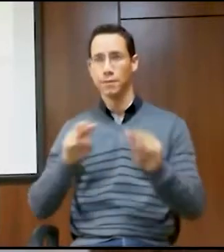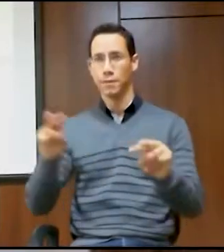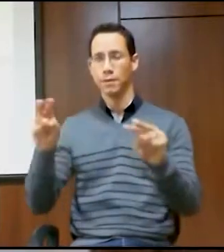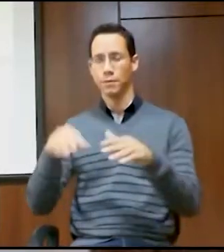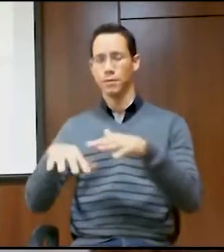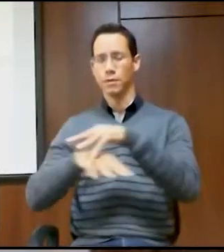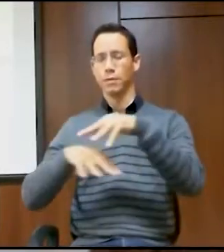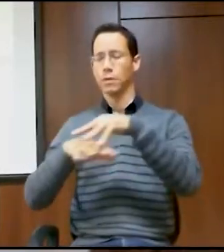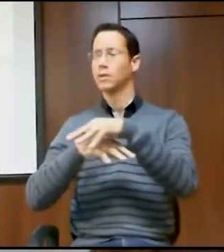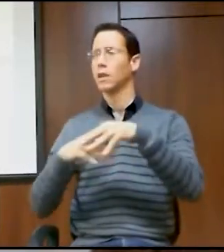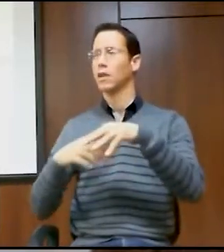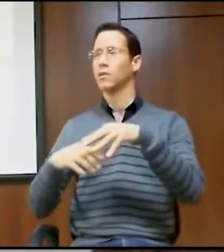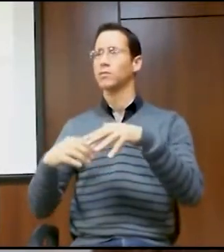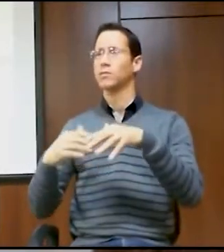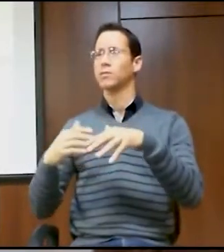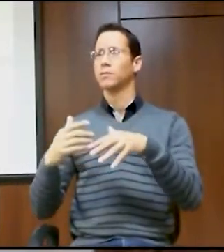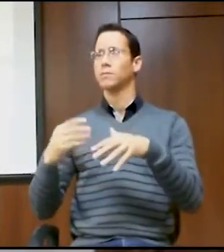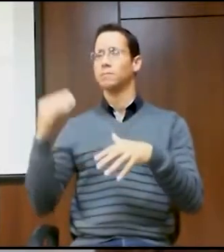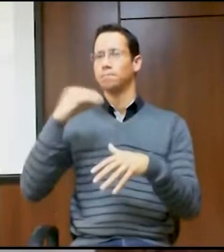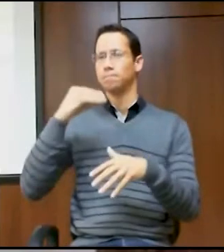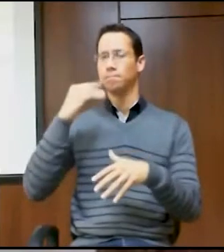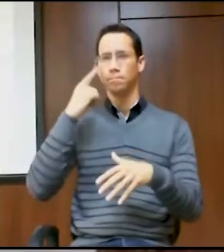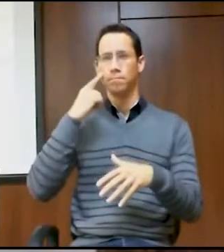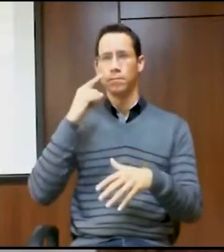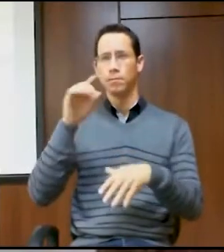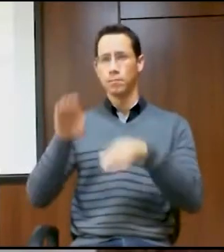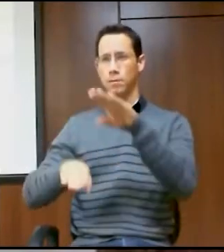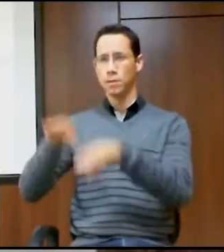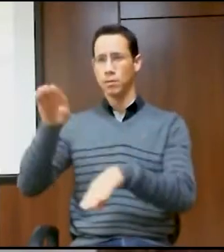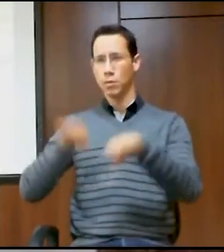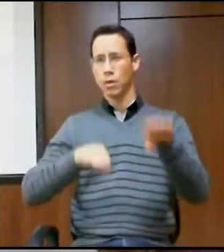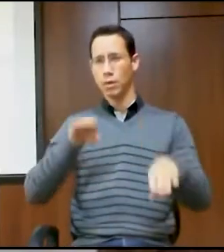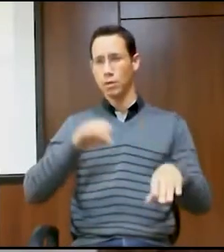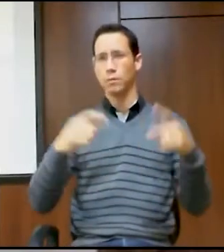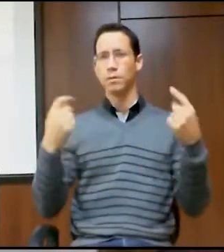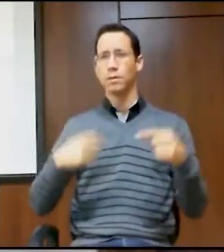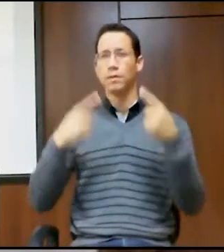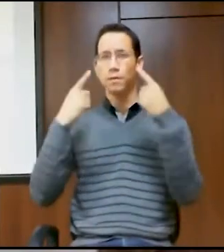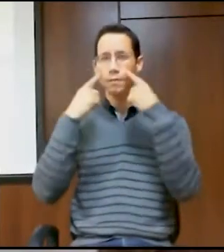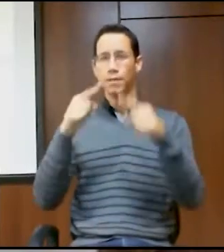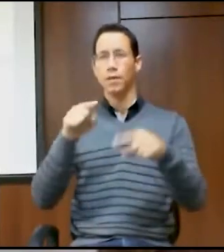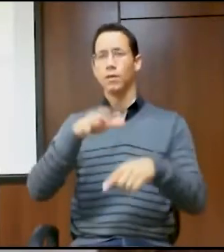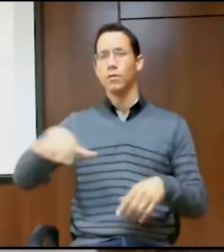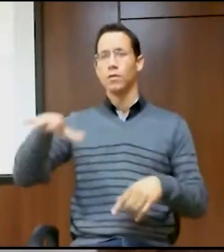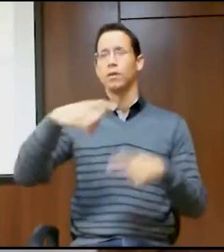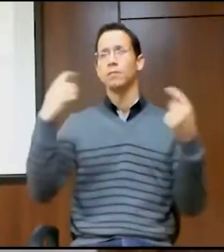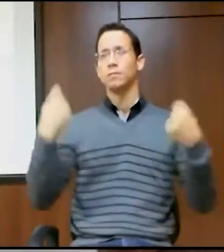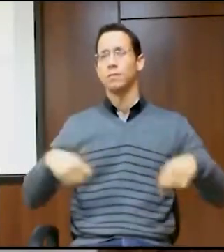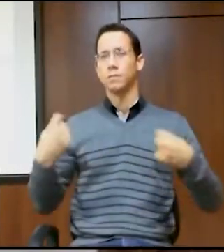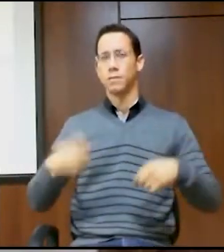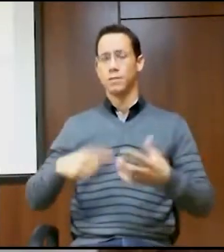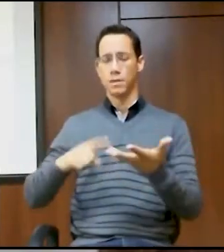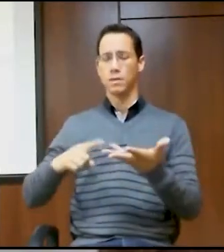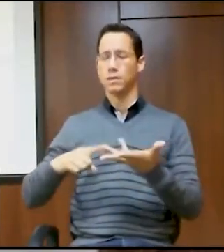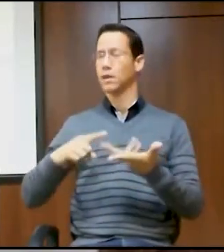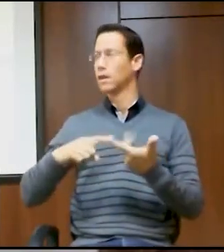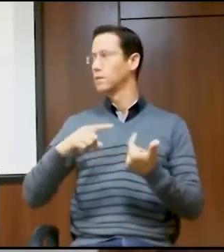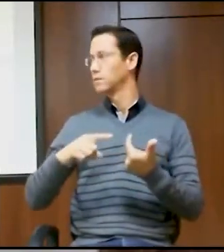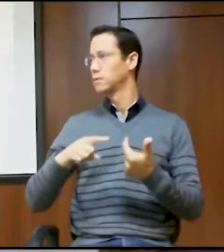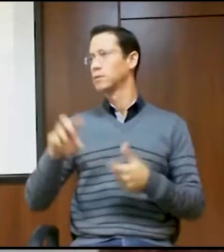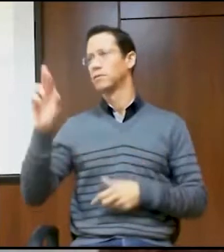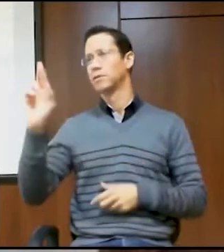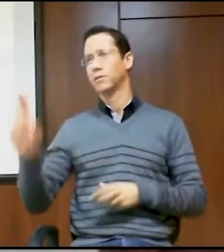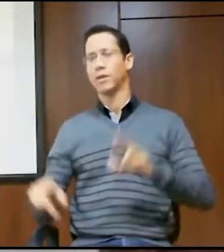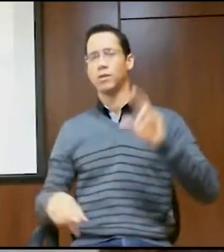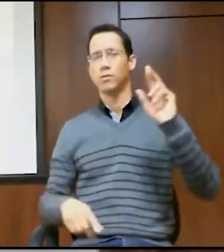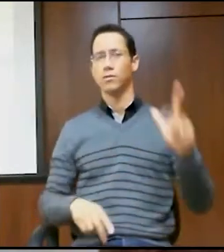na chave das desigualdades, nós temos que olhar para as necessidades sociais. E as necessidades são diferentes.